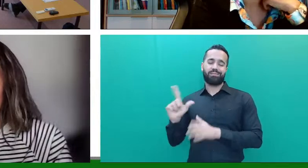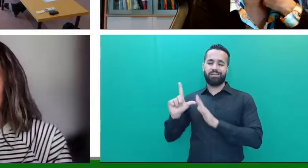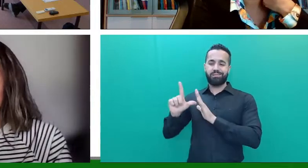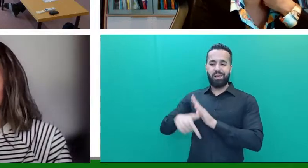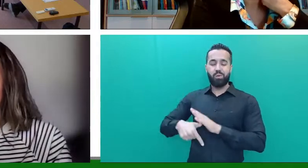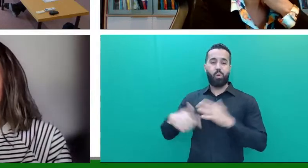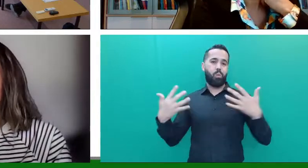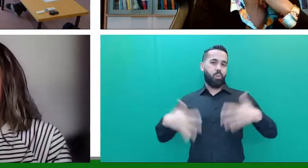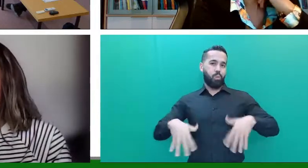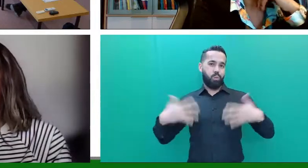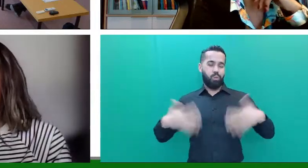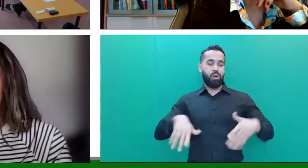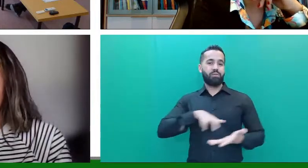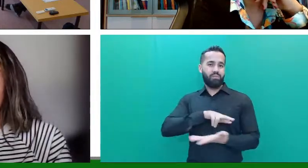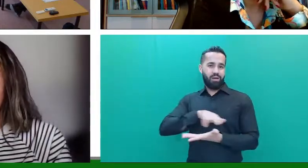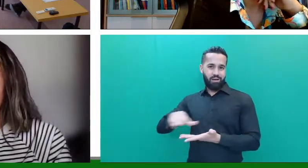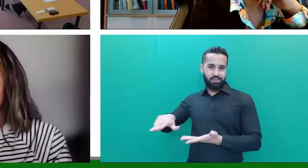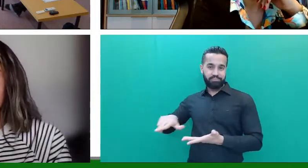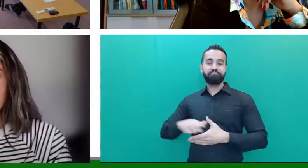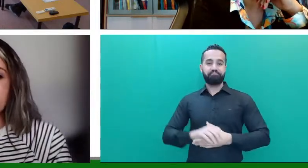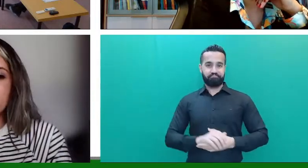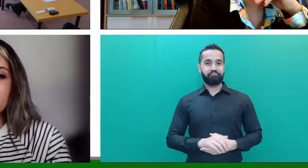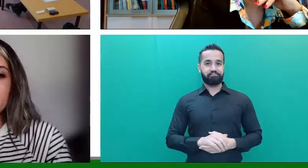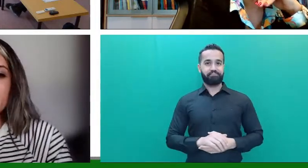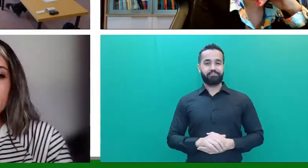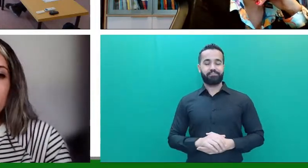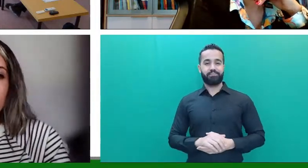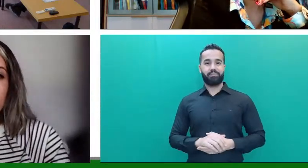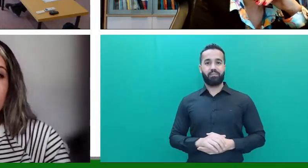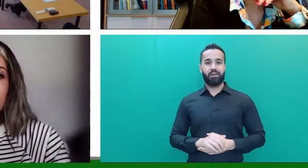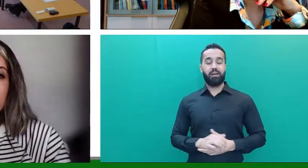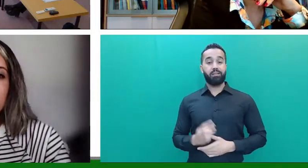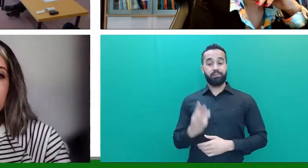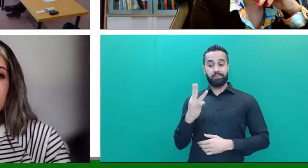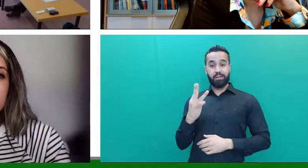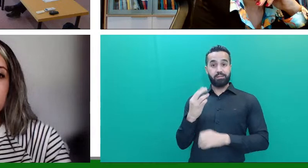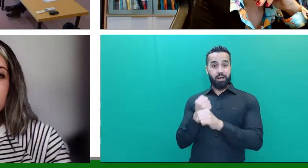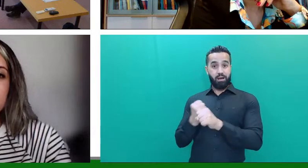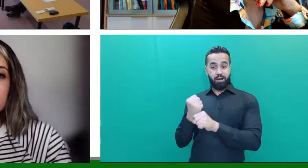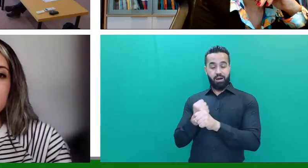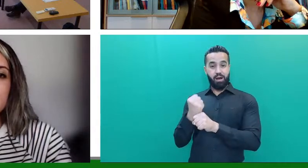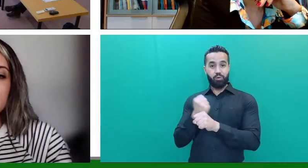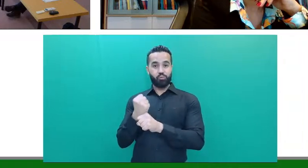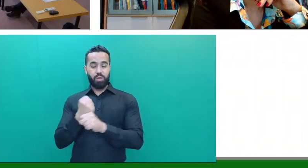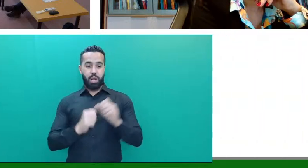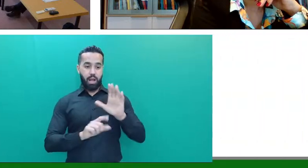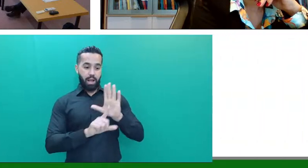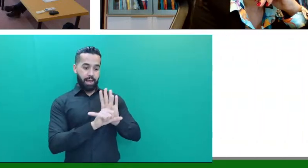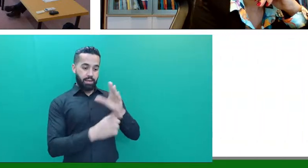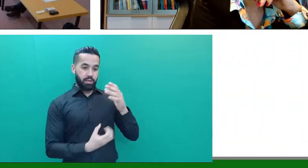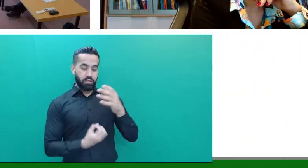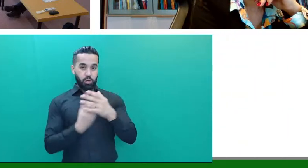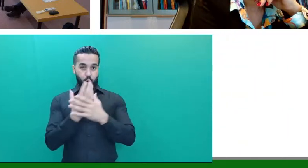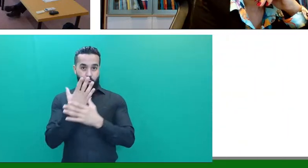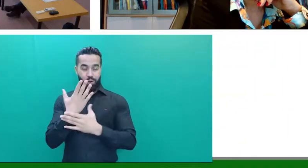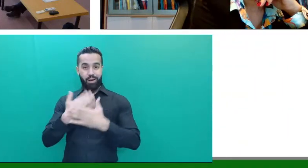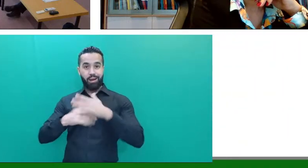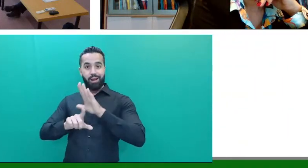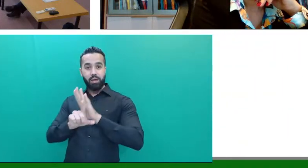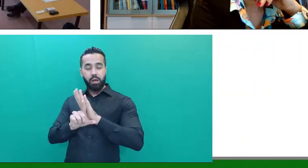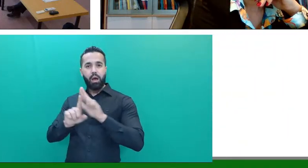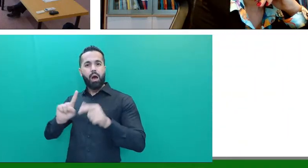eu penso que 3 anos depois de uma lei surgir um curso de graduação, comparando, inclusive, com